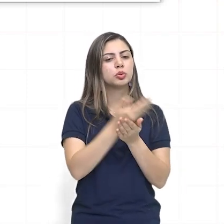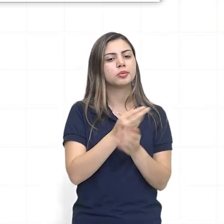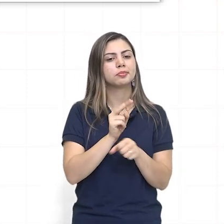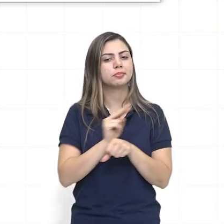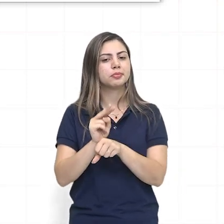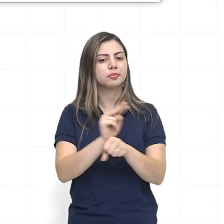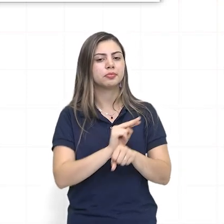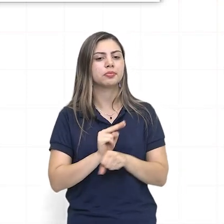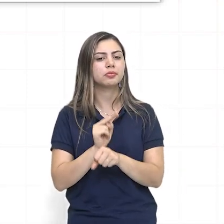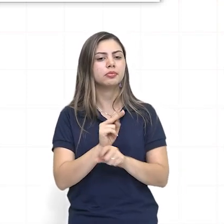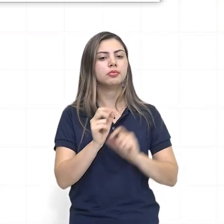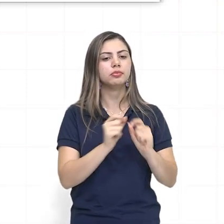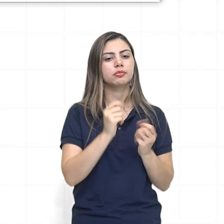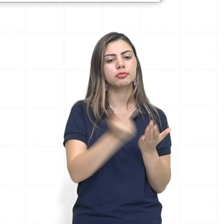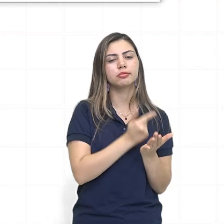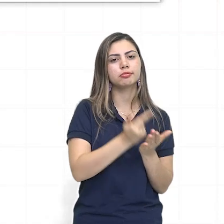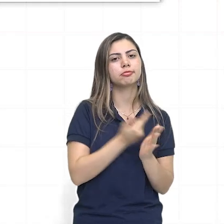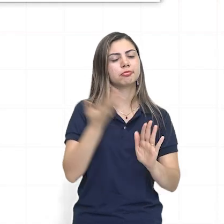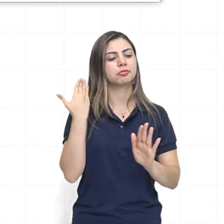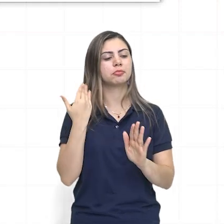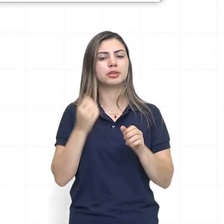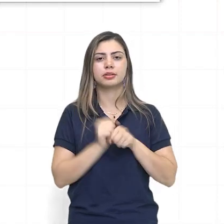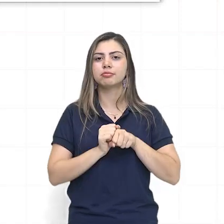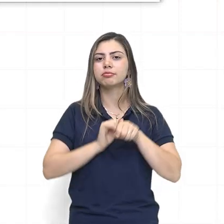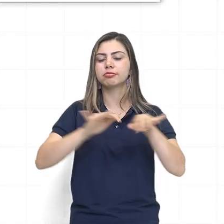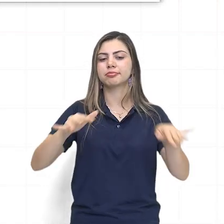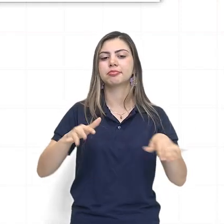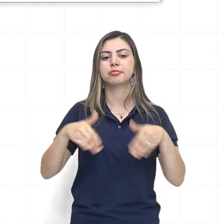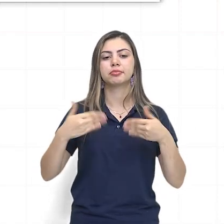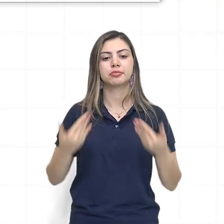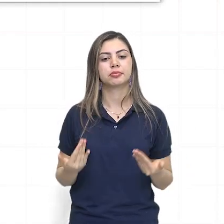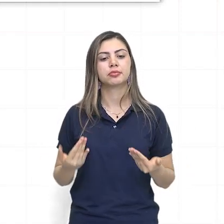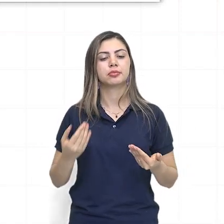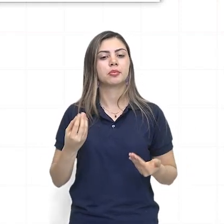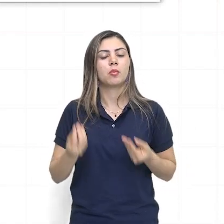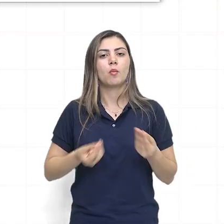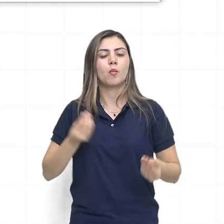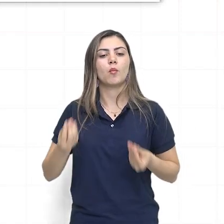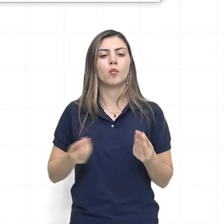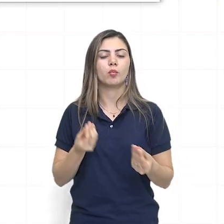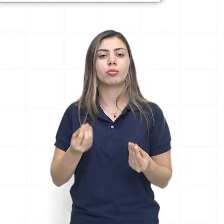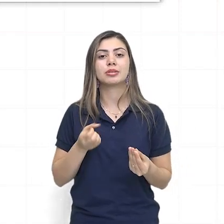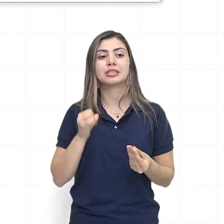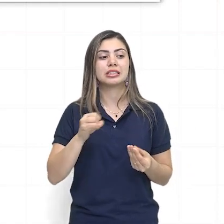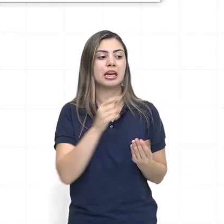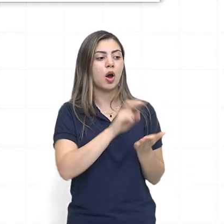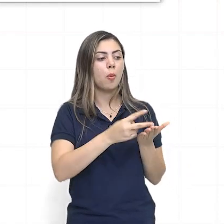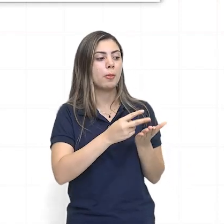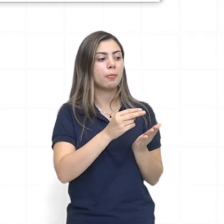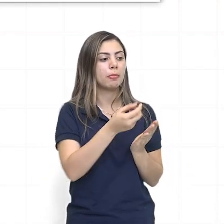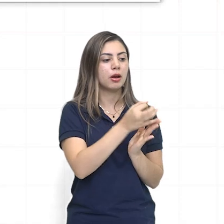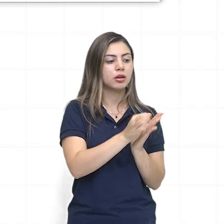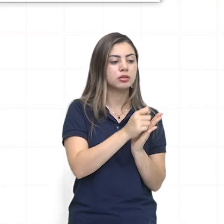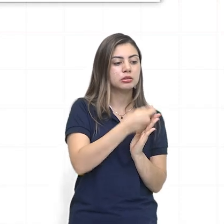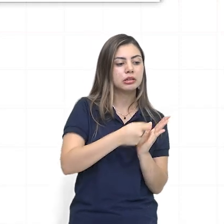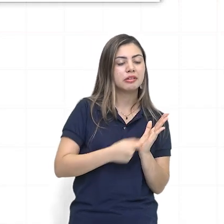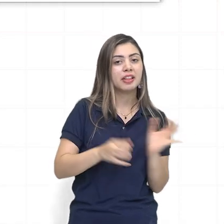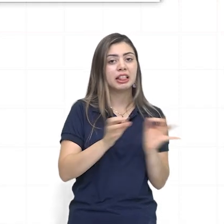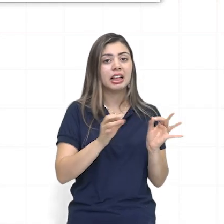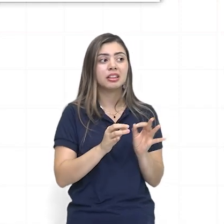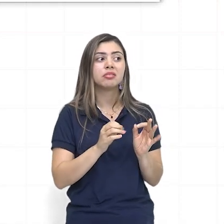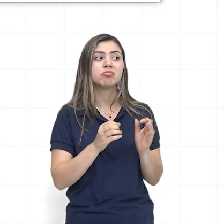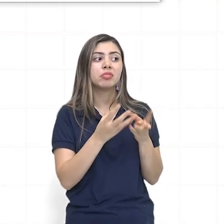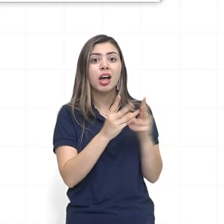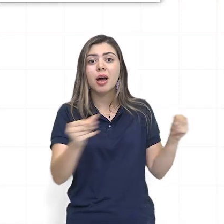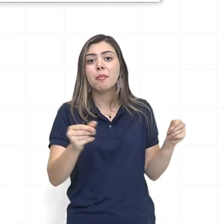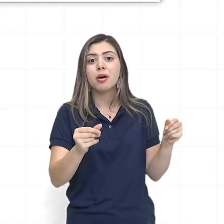estudou e ensinou as obras dos antigos, que de outro modo teriam, né, se perdido, tá certo? Então, a